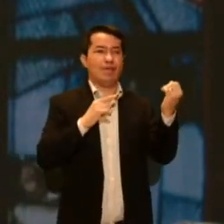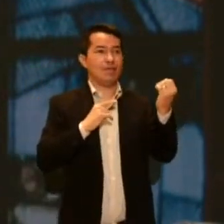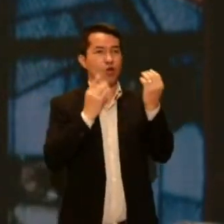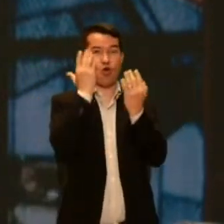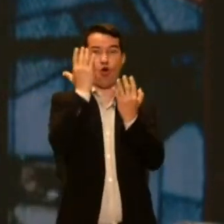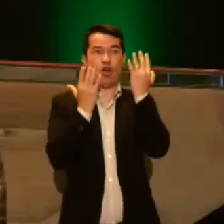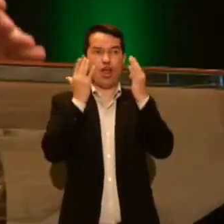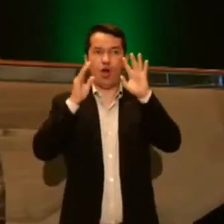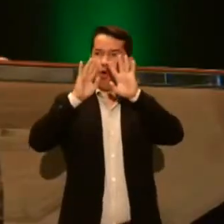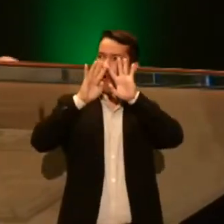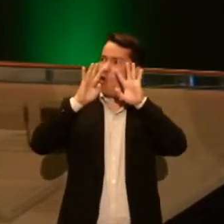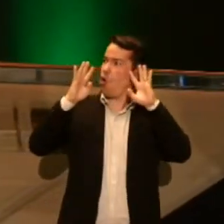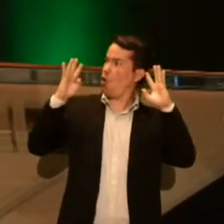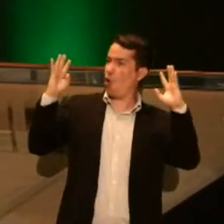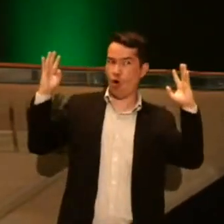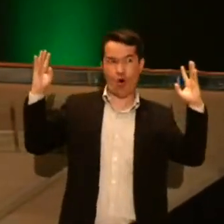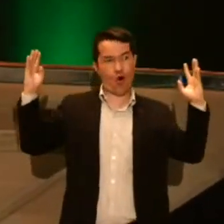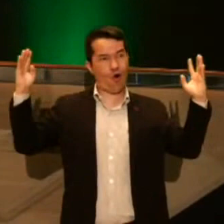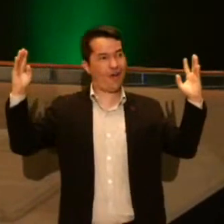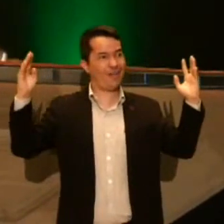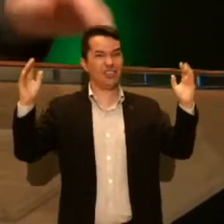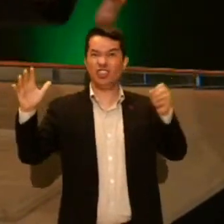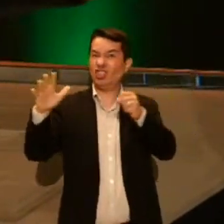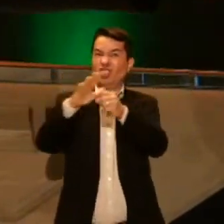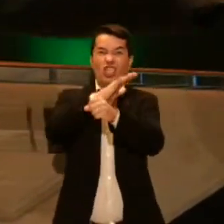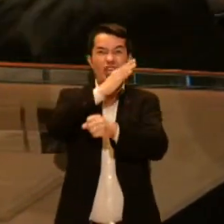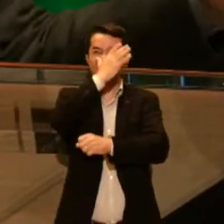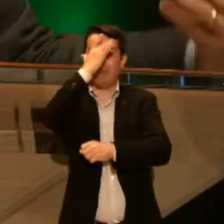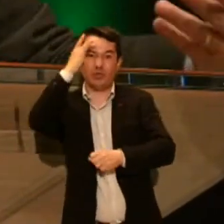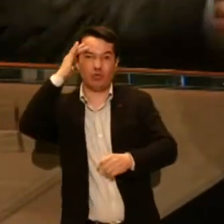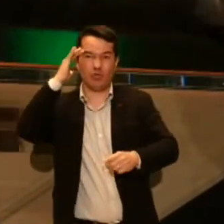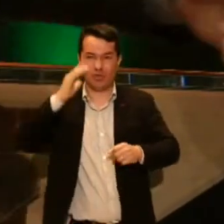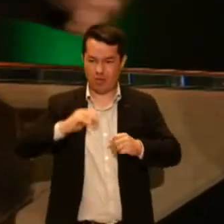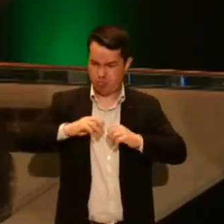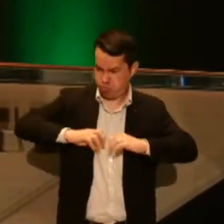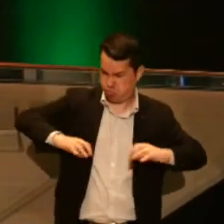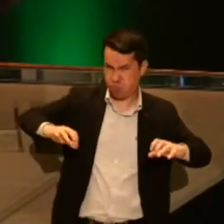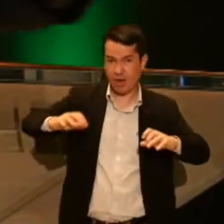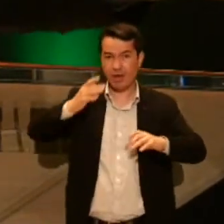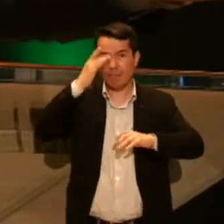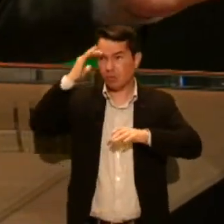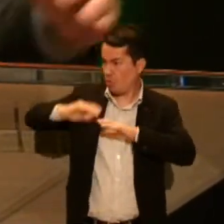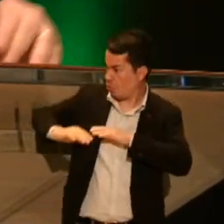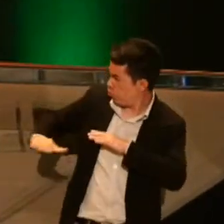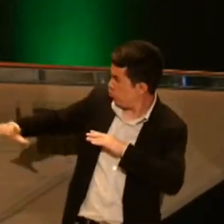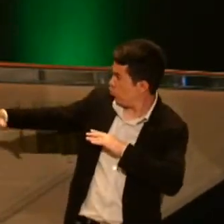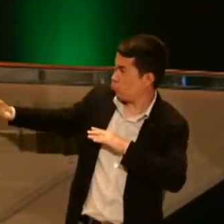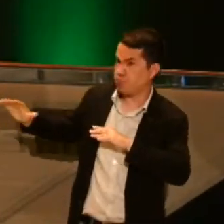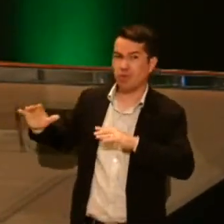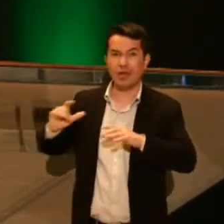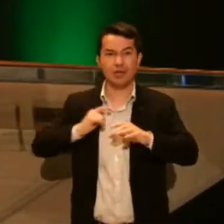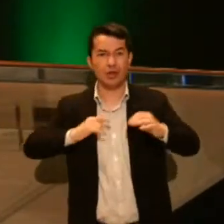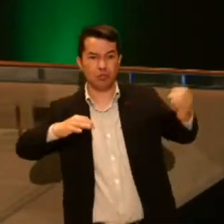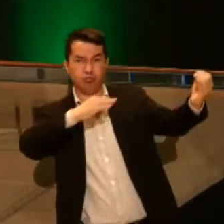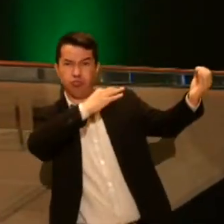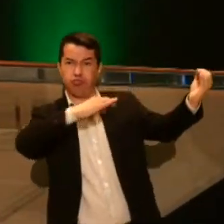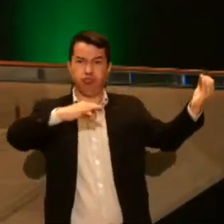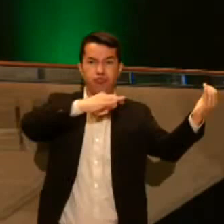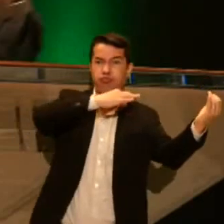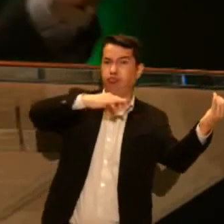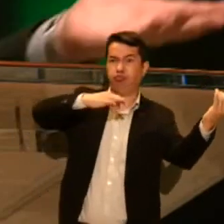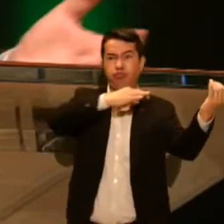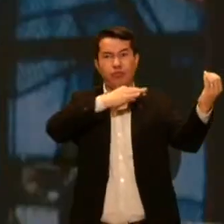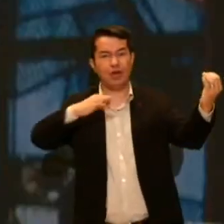500 pessoas aqui no palco. A orquestra geralmente não cabe aqui em cima, fica aqui embaixo. E